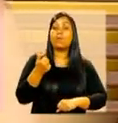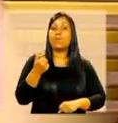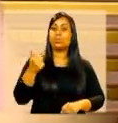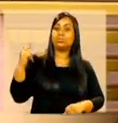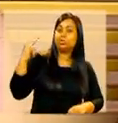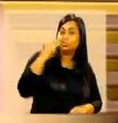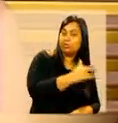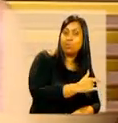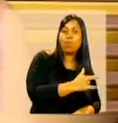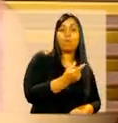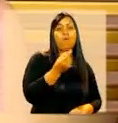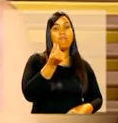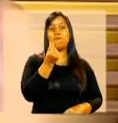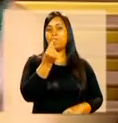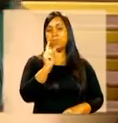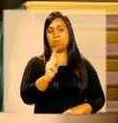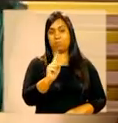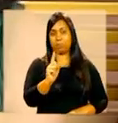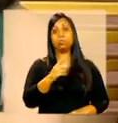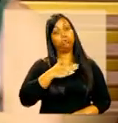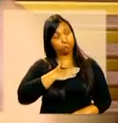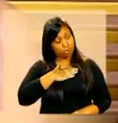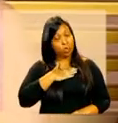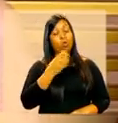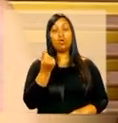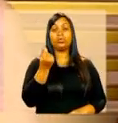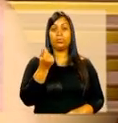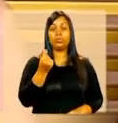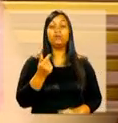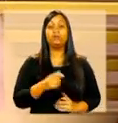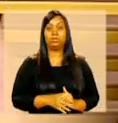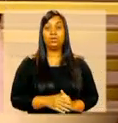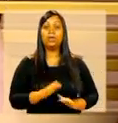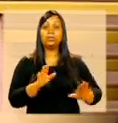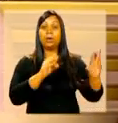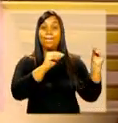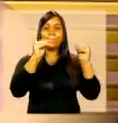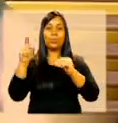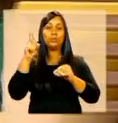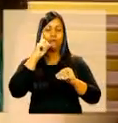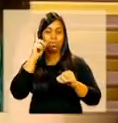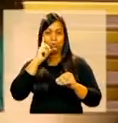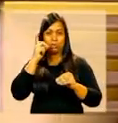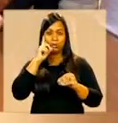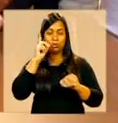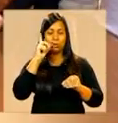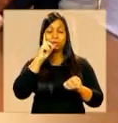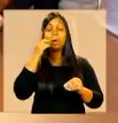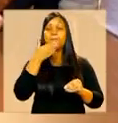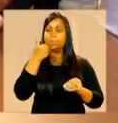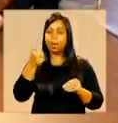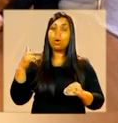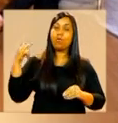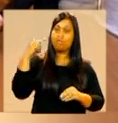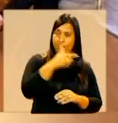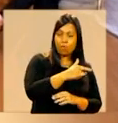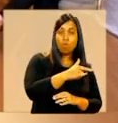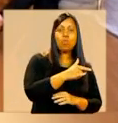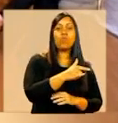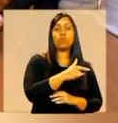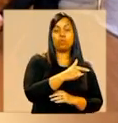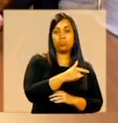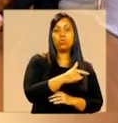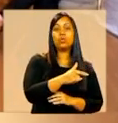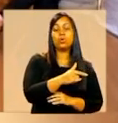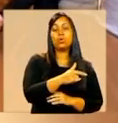não vou pelo preço. É lógico que a gente gosta. Claro. Muitas vezes até eu mudo de data para pegar aquele melhor voo, né? Se